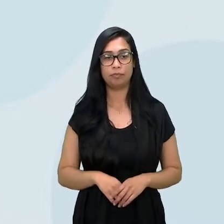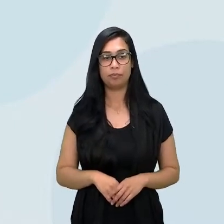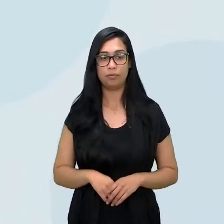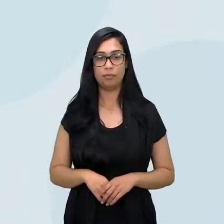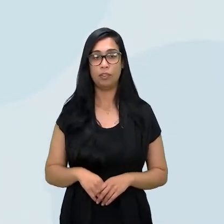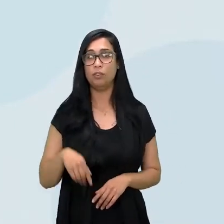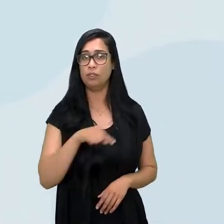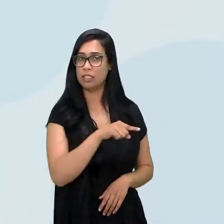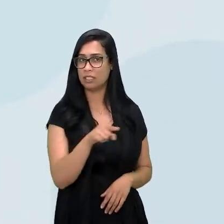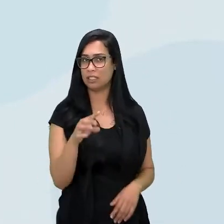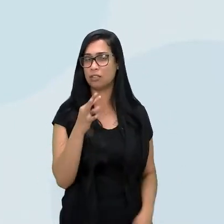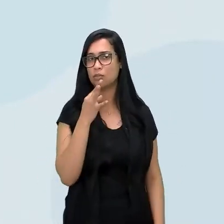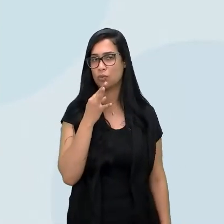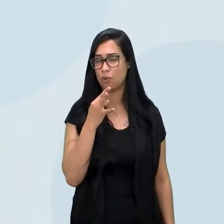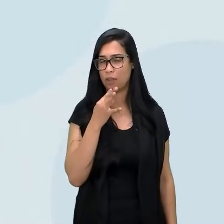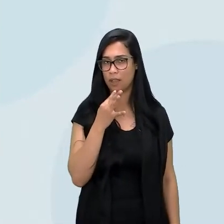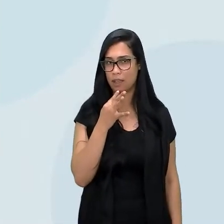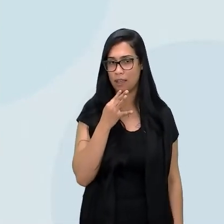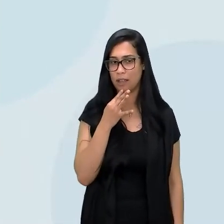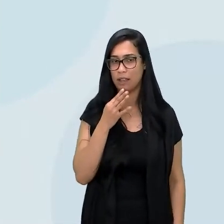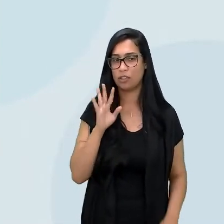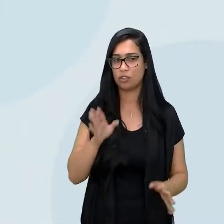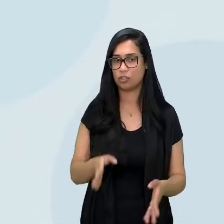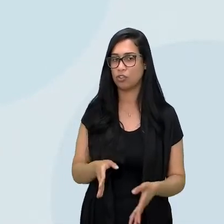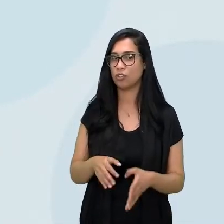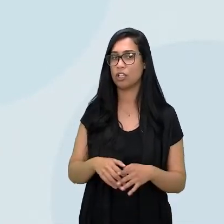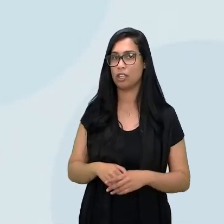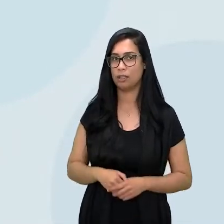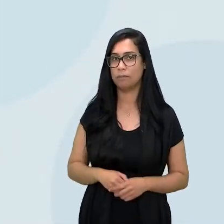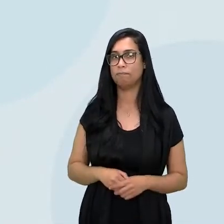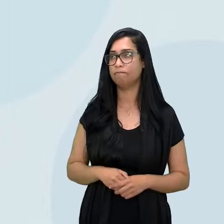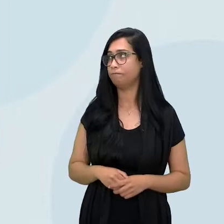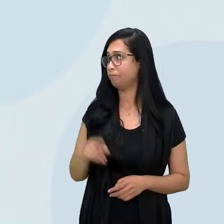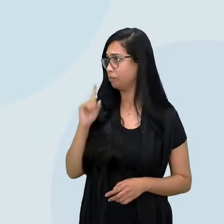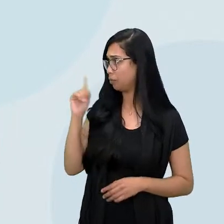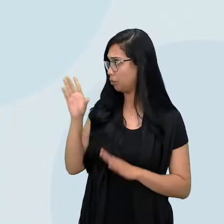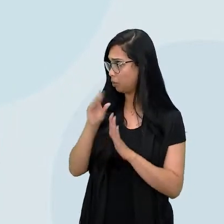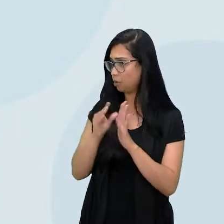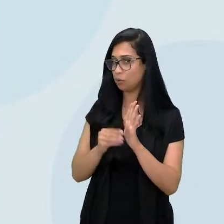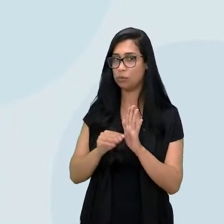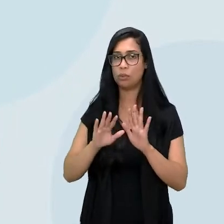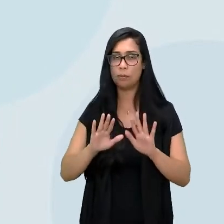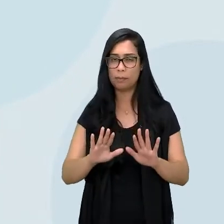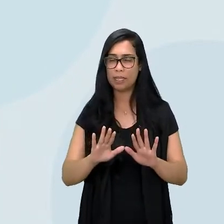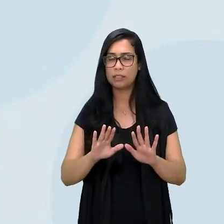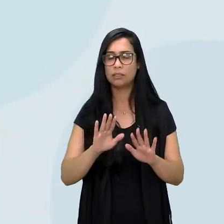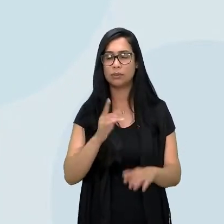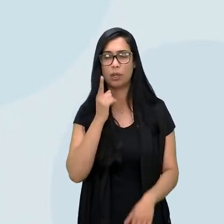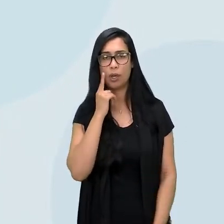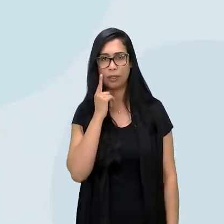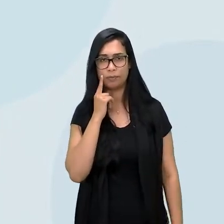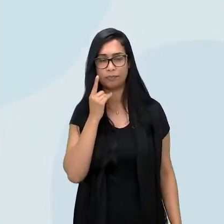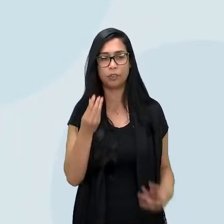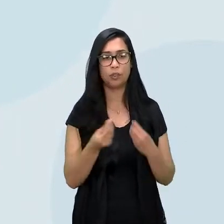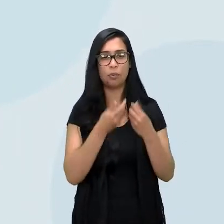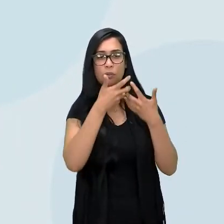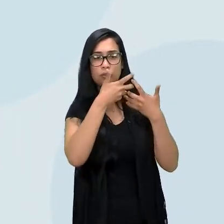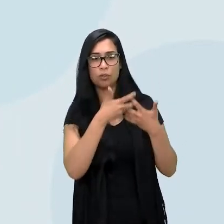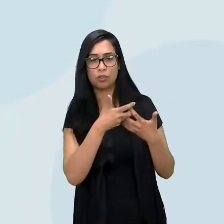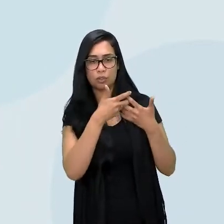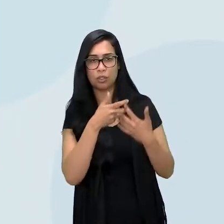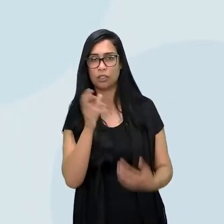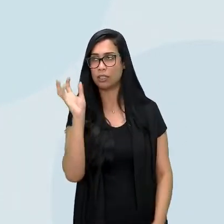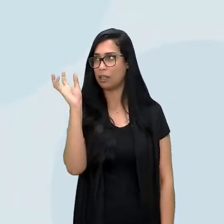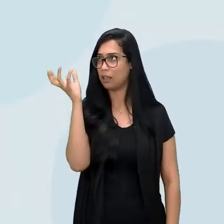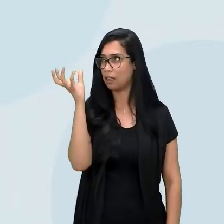vocês podem encontrar várias oportunidades de estudo. Mas vamos pensar um pouquinho sobre as lâmpadas elétricas.